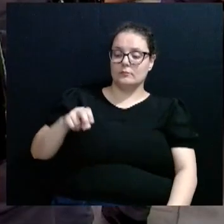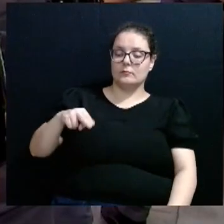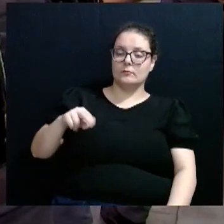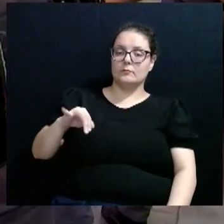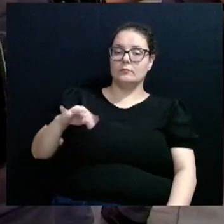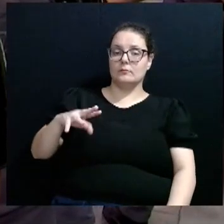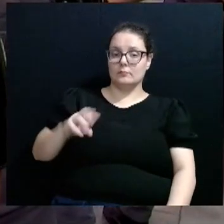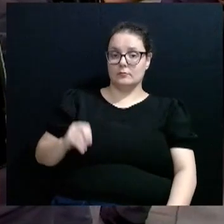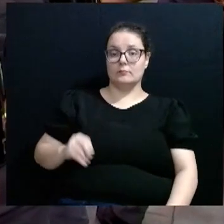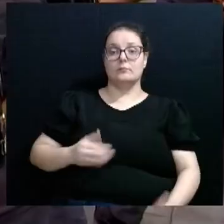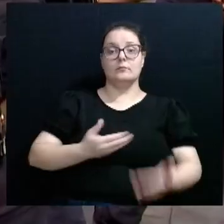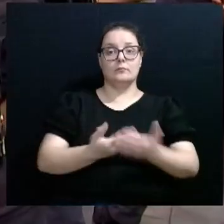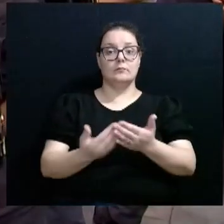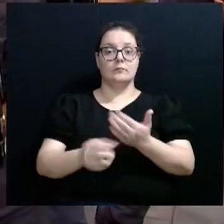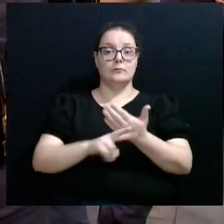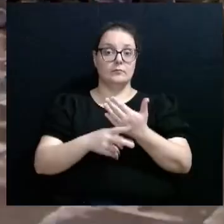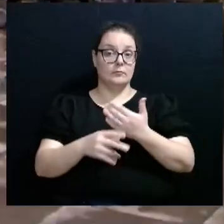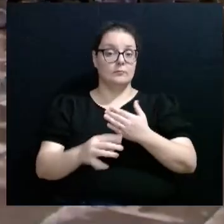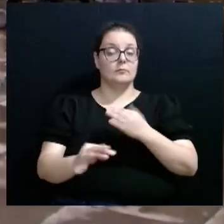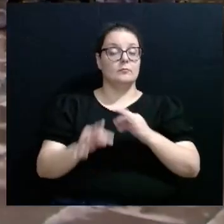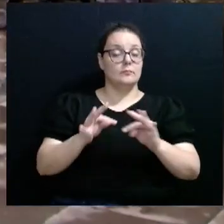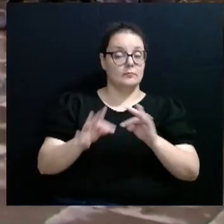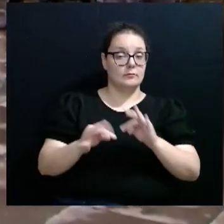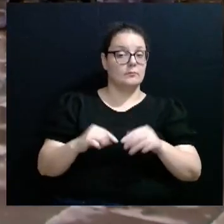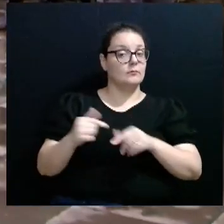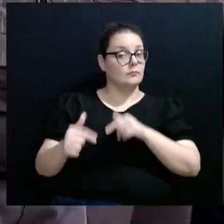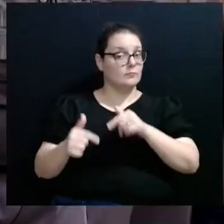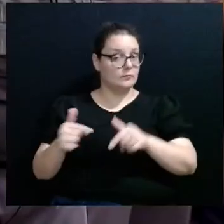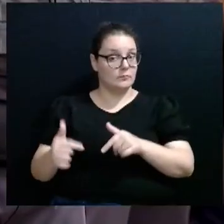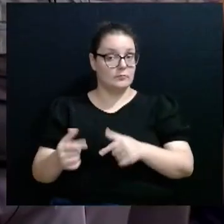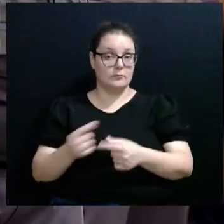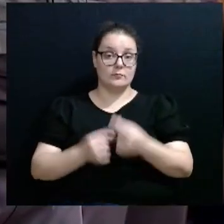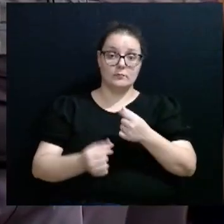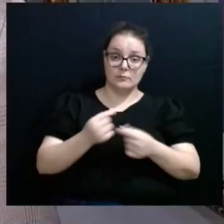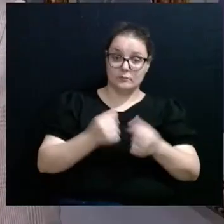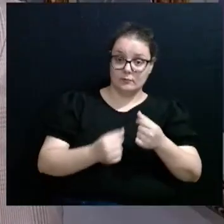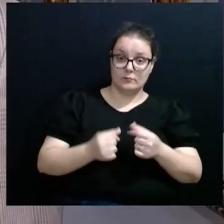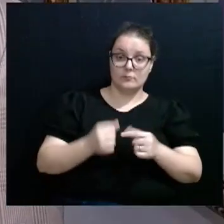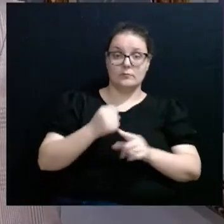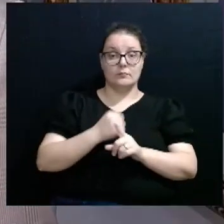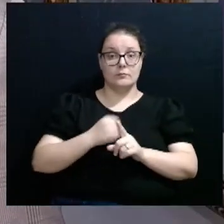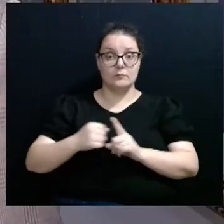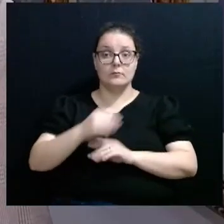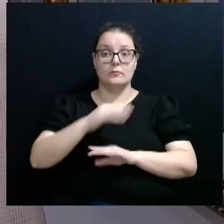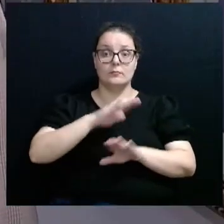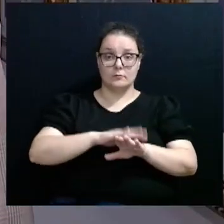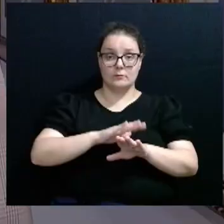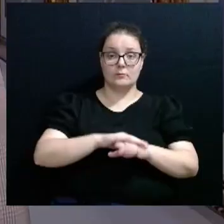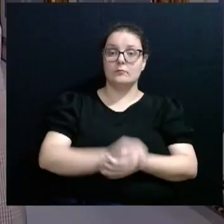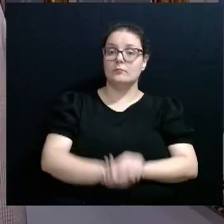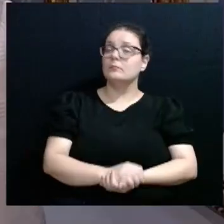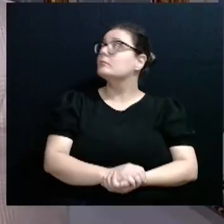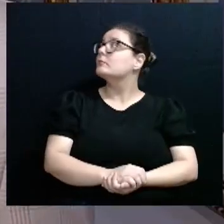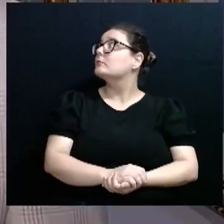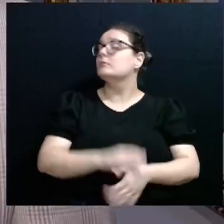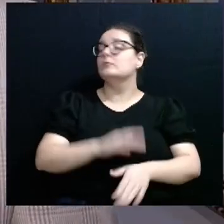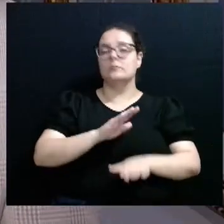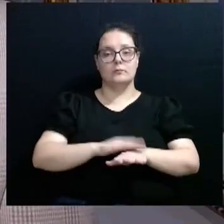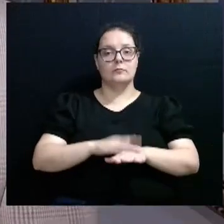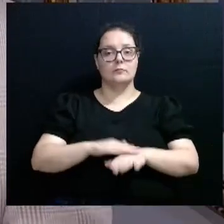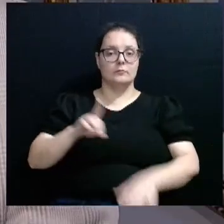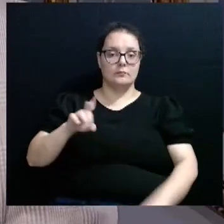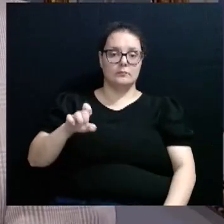impactos técnicos, operacionais, financeiros e sociais da medida. A atividade delegada é